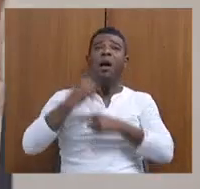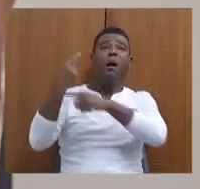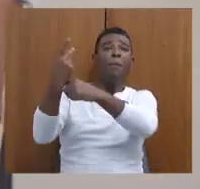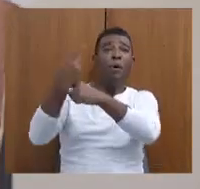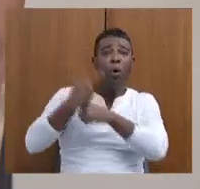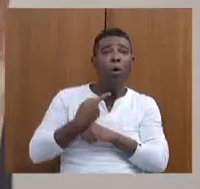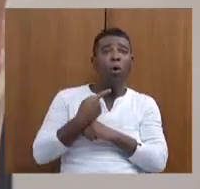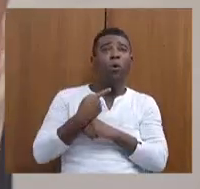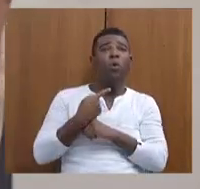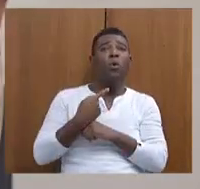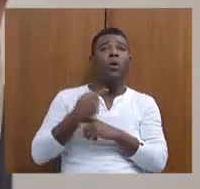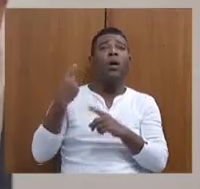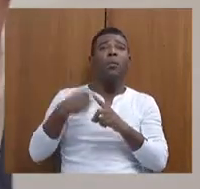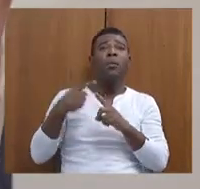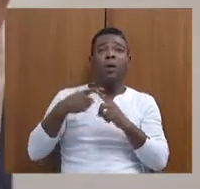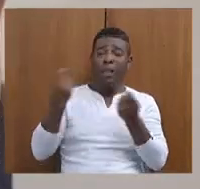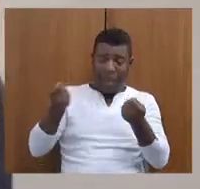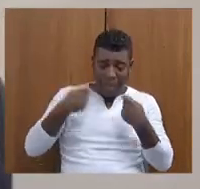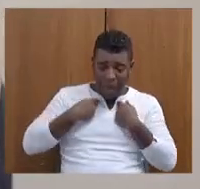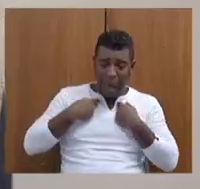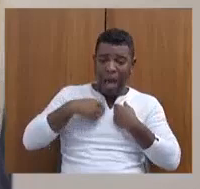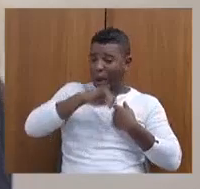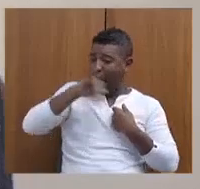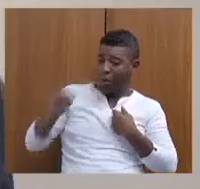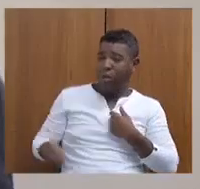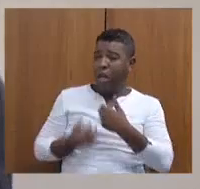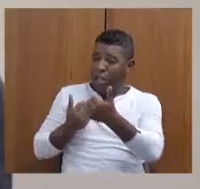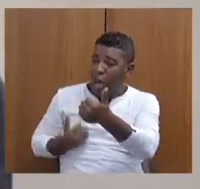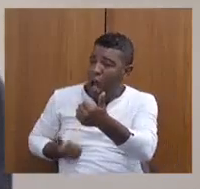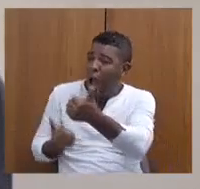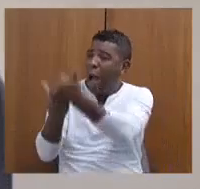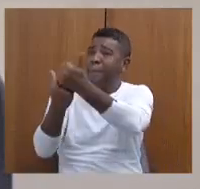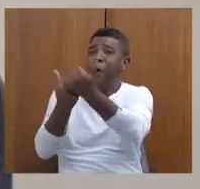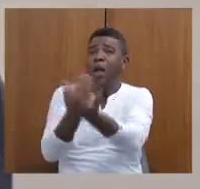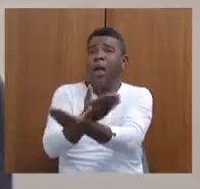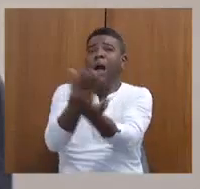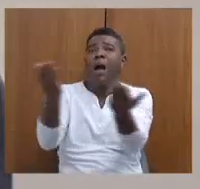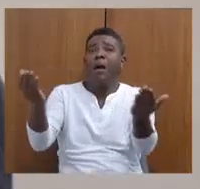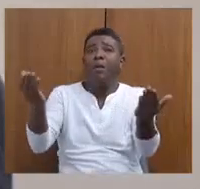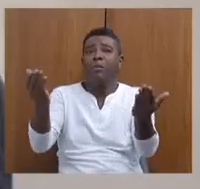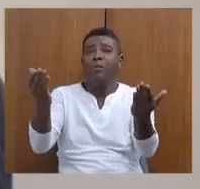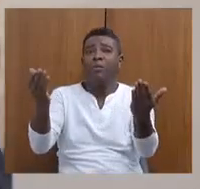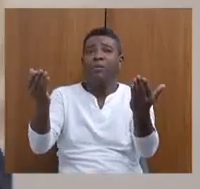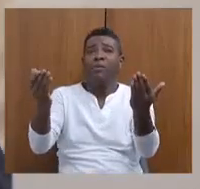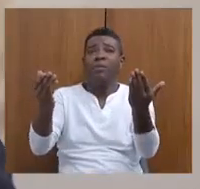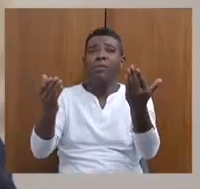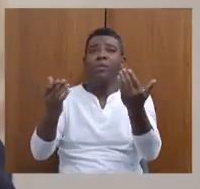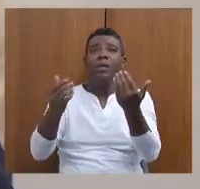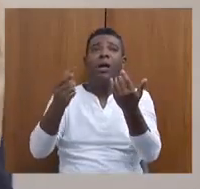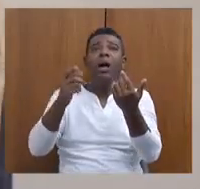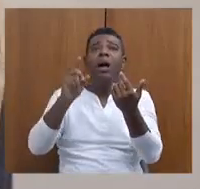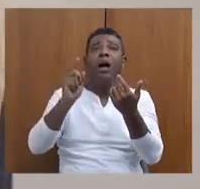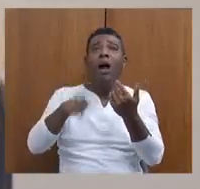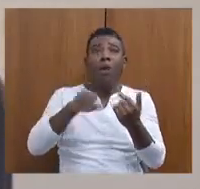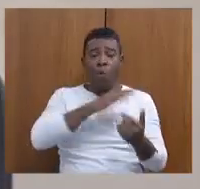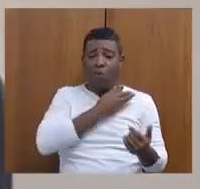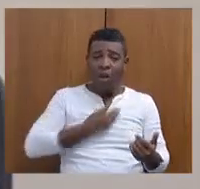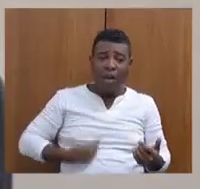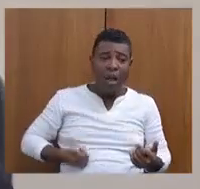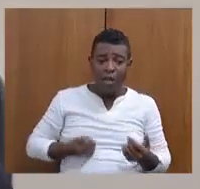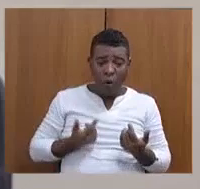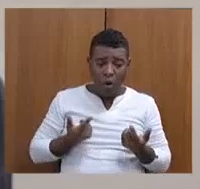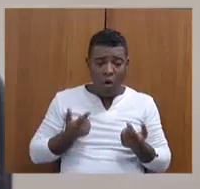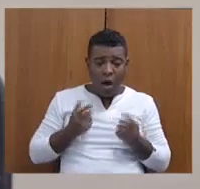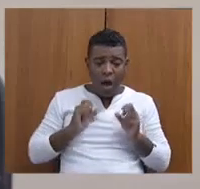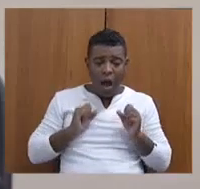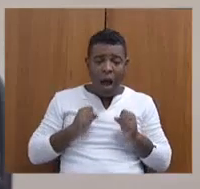deem oportunidade de apoiá-los temos recursos o governador não evide esforços para que a gente possa apoiar